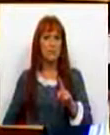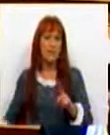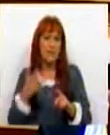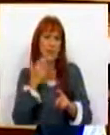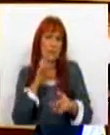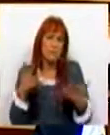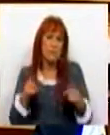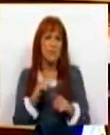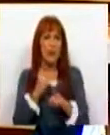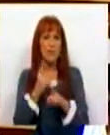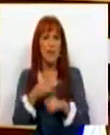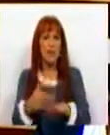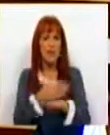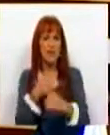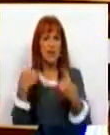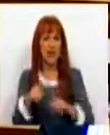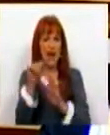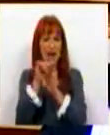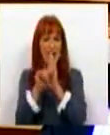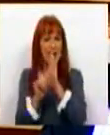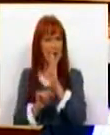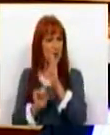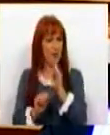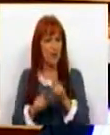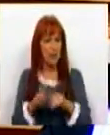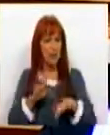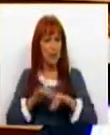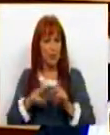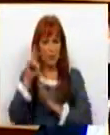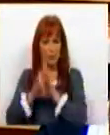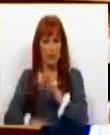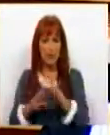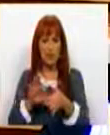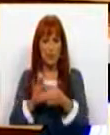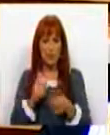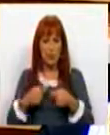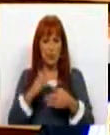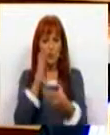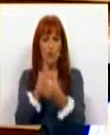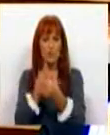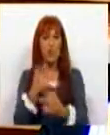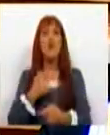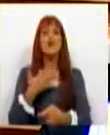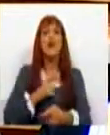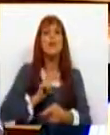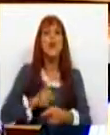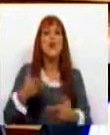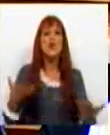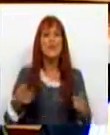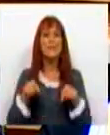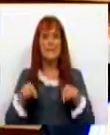rigor, manter a pré-existência normativa decorrente do regulamento das custas processuais, o que nós pretendemos é